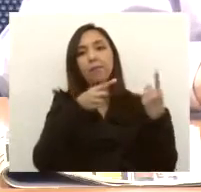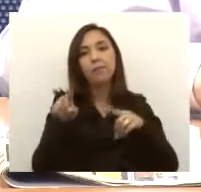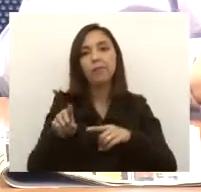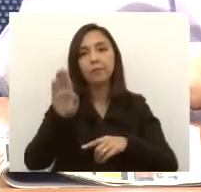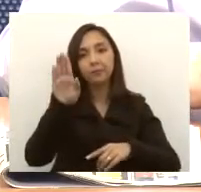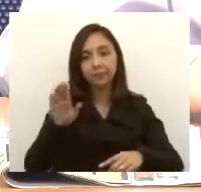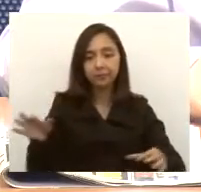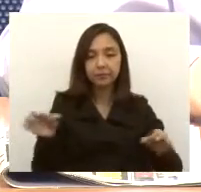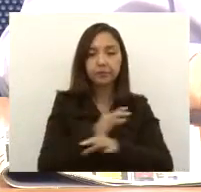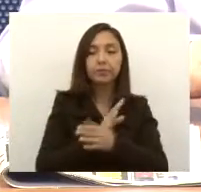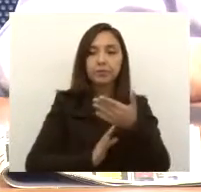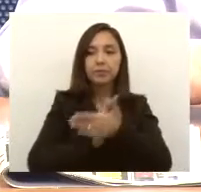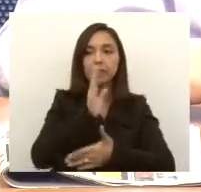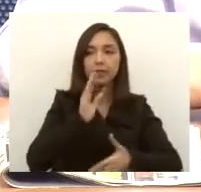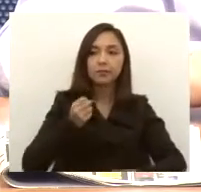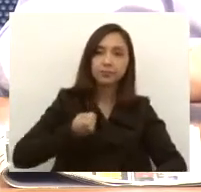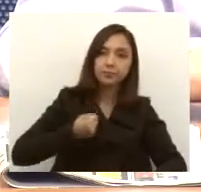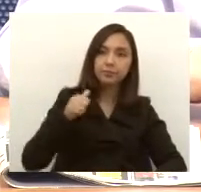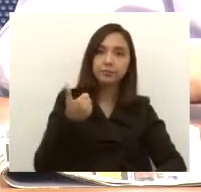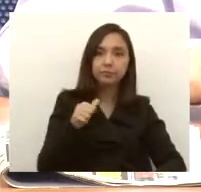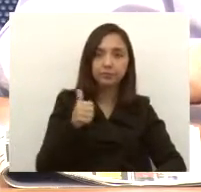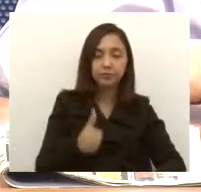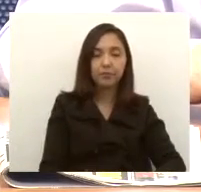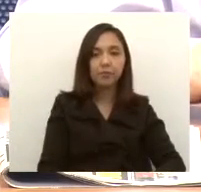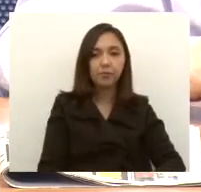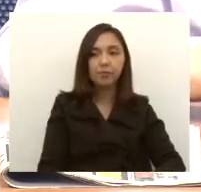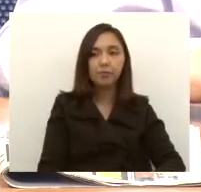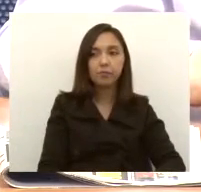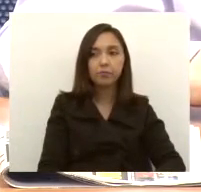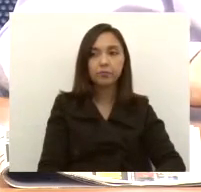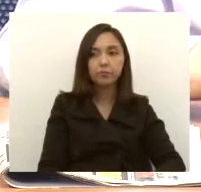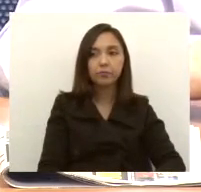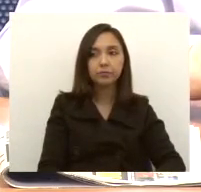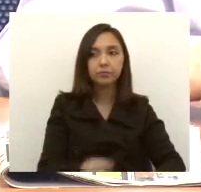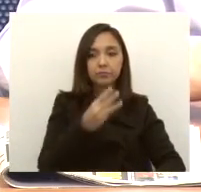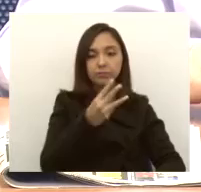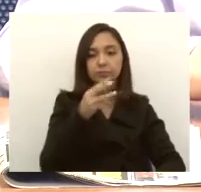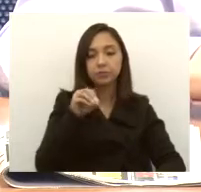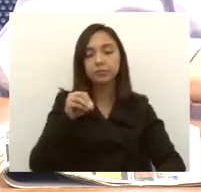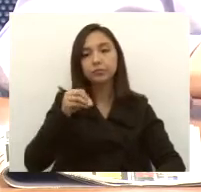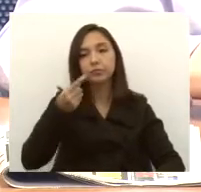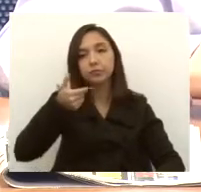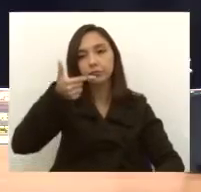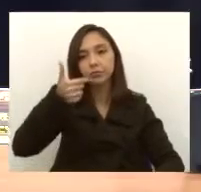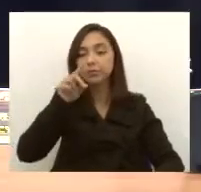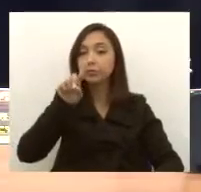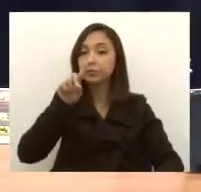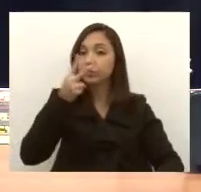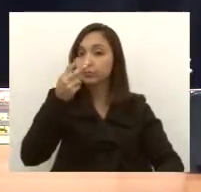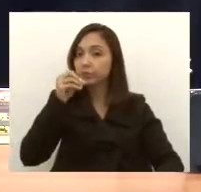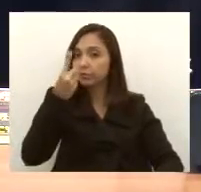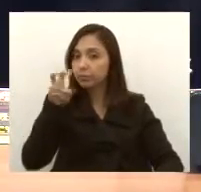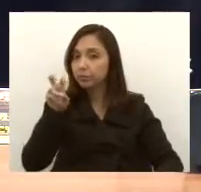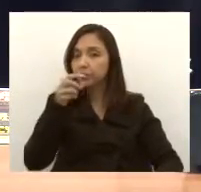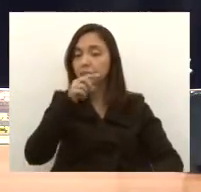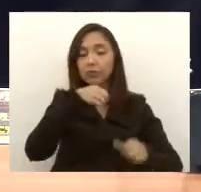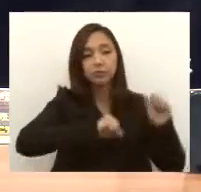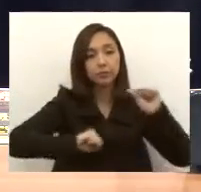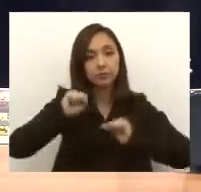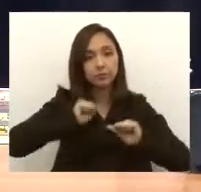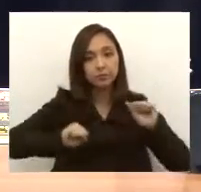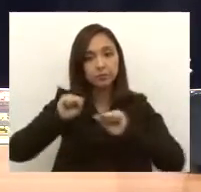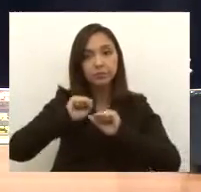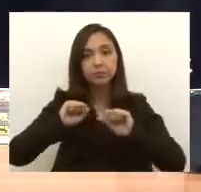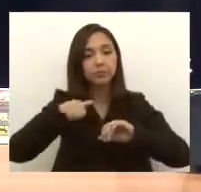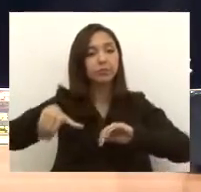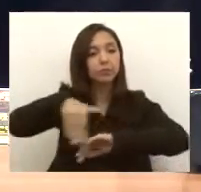manifestem. Encerrada a votação, aprovada em caminho. Item 11. Leitura, discussão e votação do requerimento 3.302 de 2015. Informações referentes à limpeza e conservação